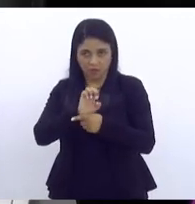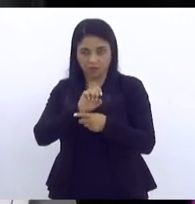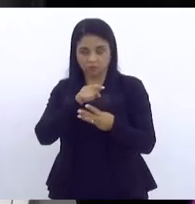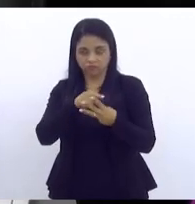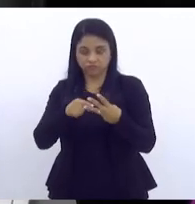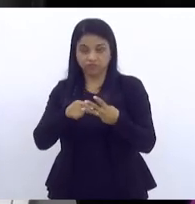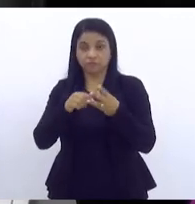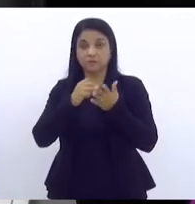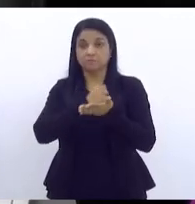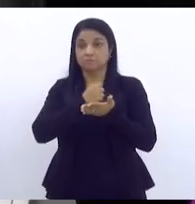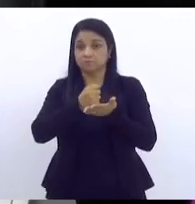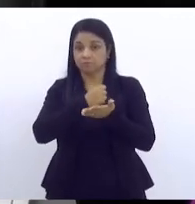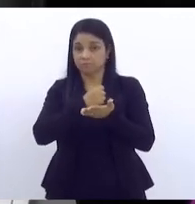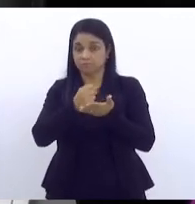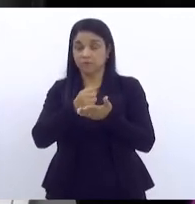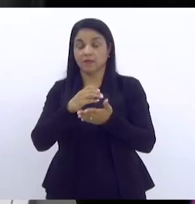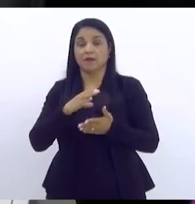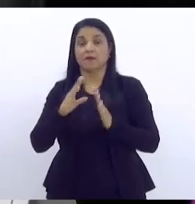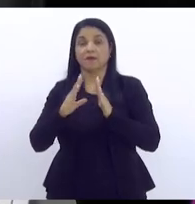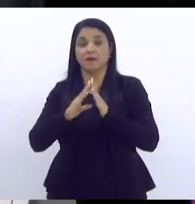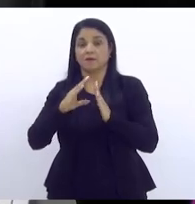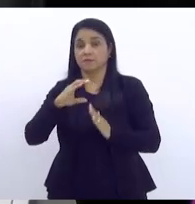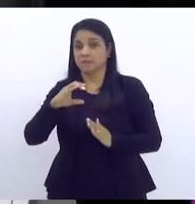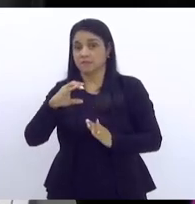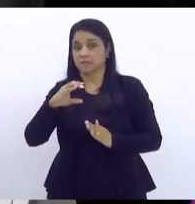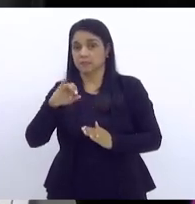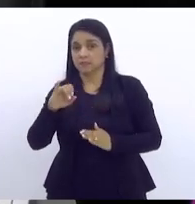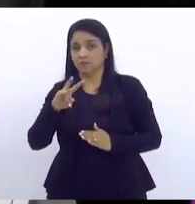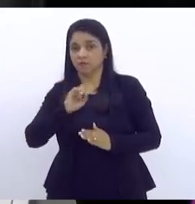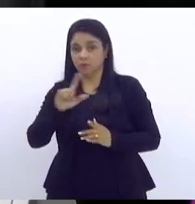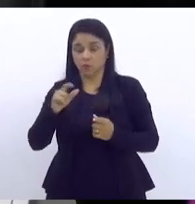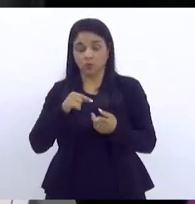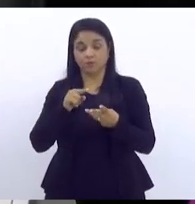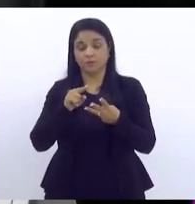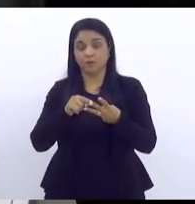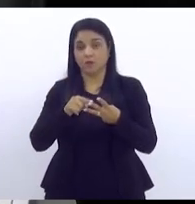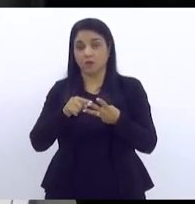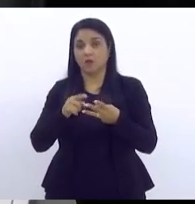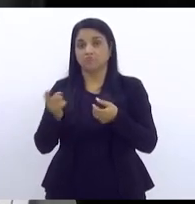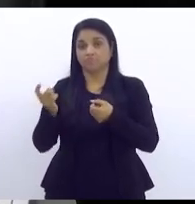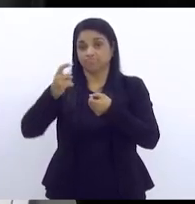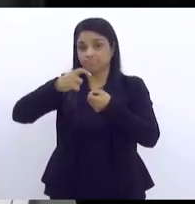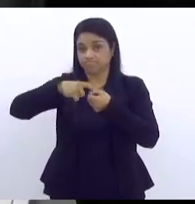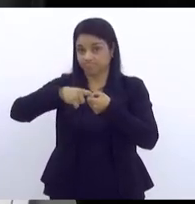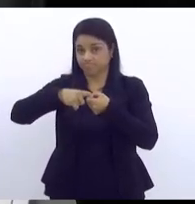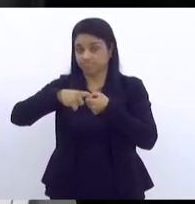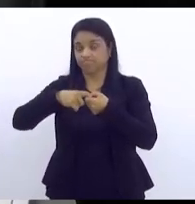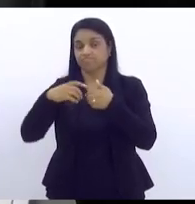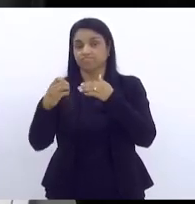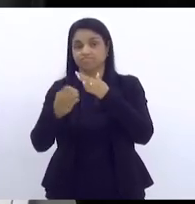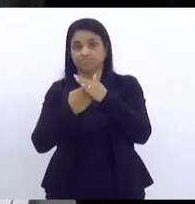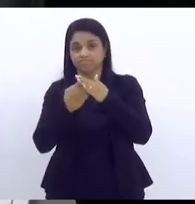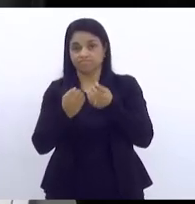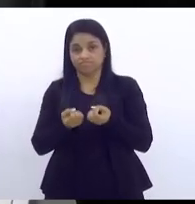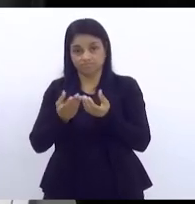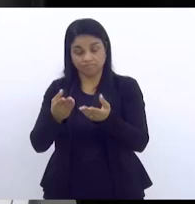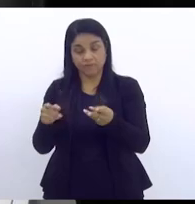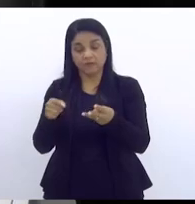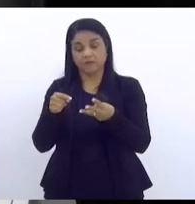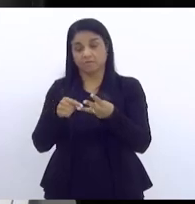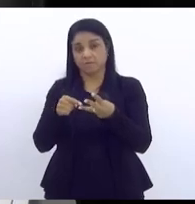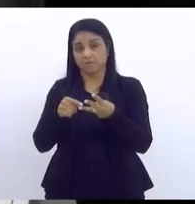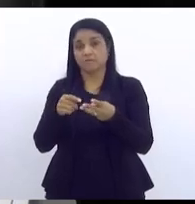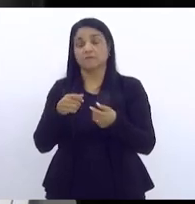contrato pela casa civil do Estado eh as concessionárias que são as prestadoras de serviço evidentemente e a agência reguladora que é o